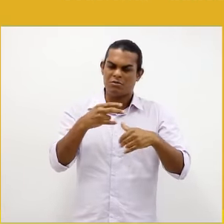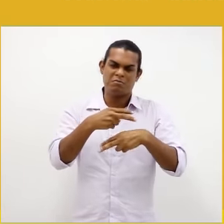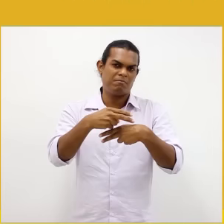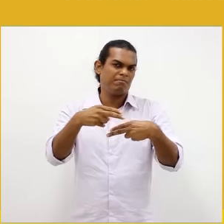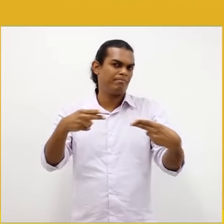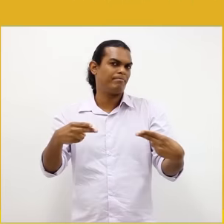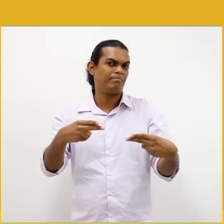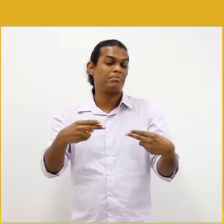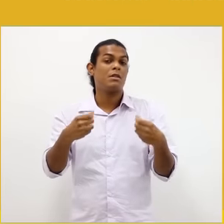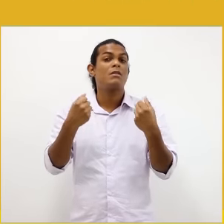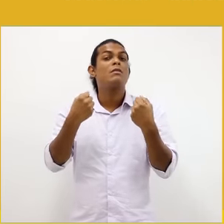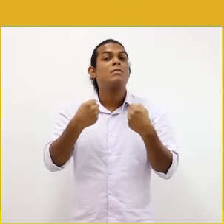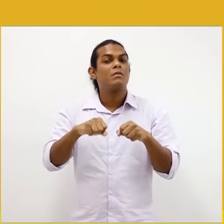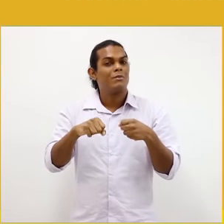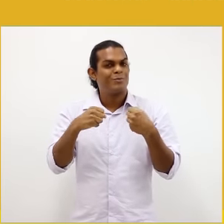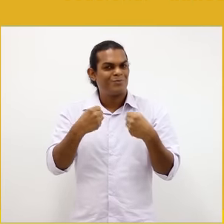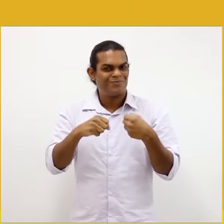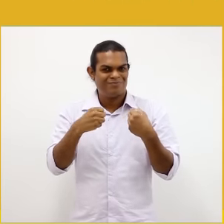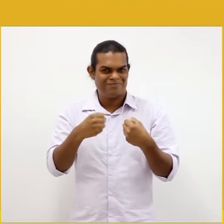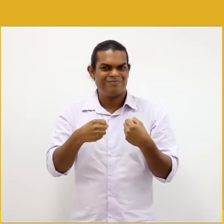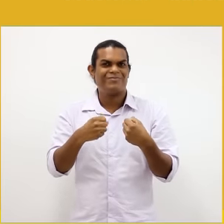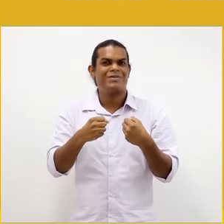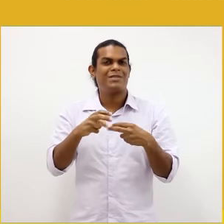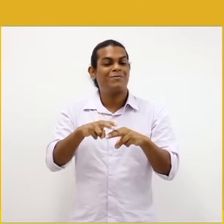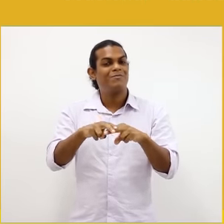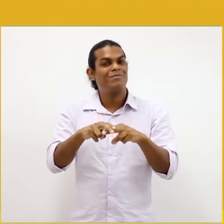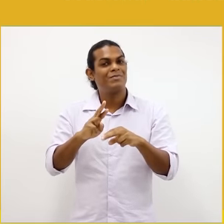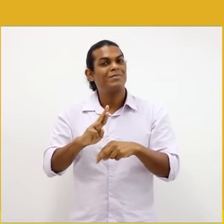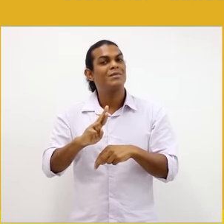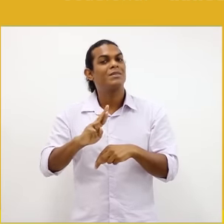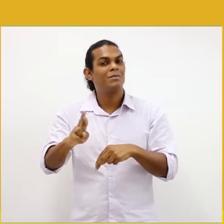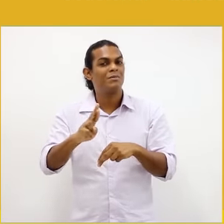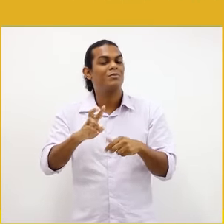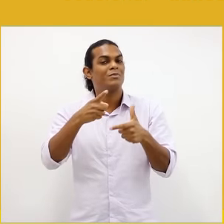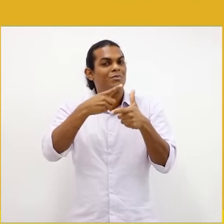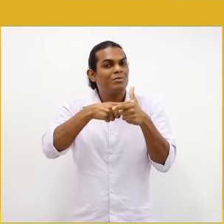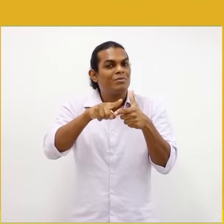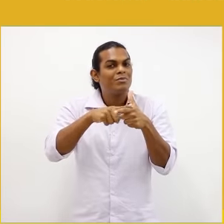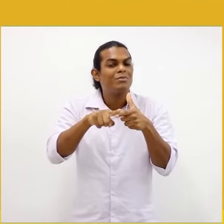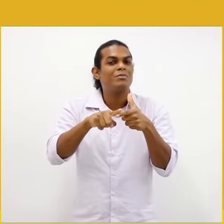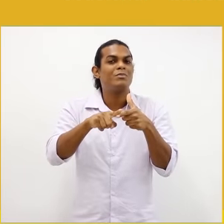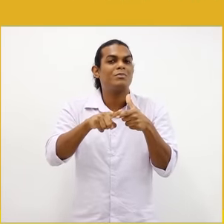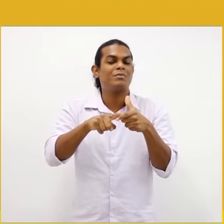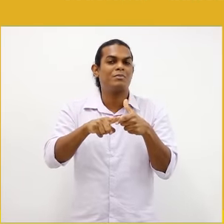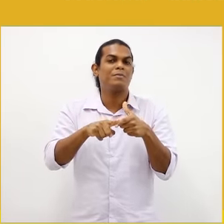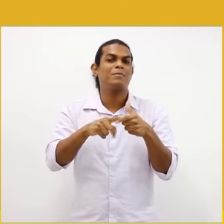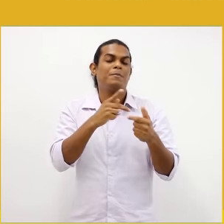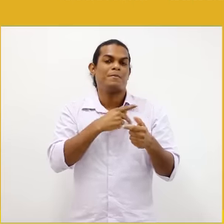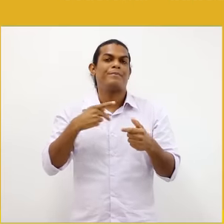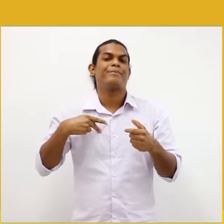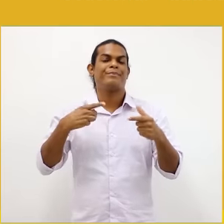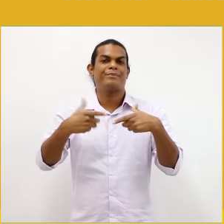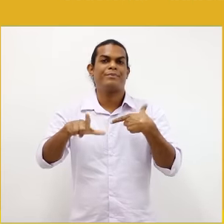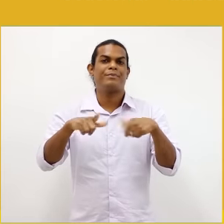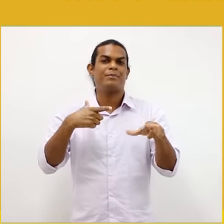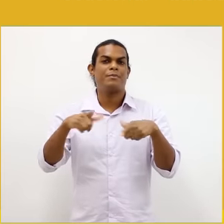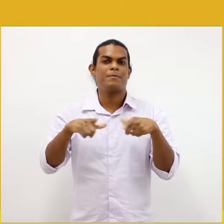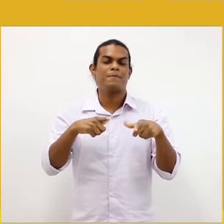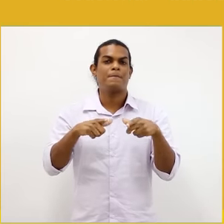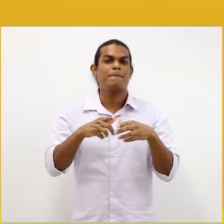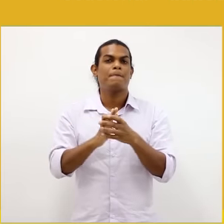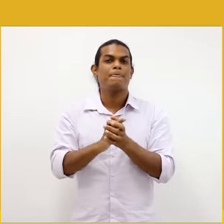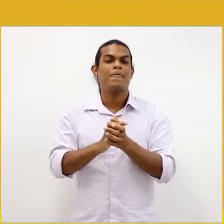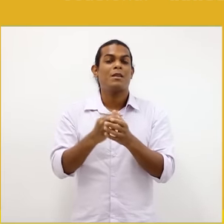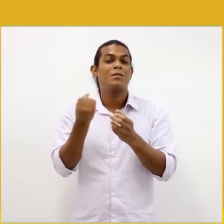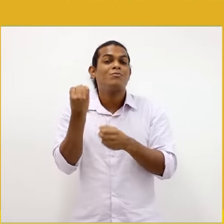que ocasionem dano à saúde do trabalhador, seja pela concentração que esses agentes estejam,